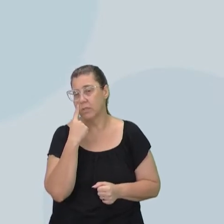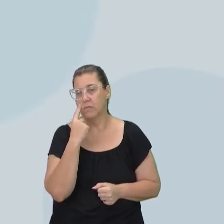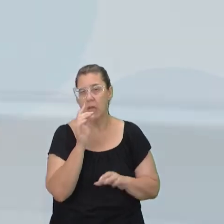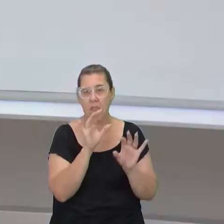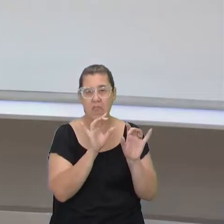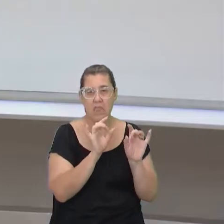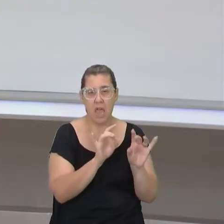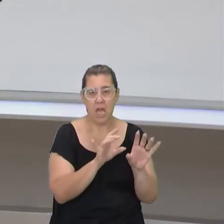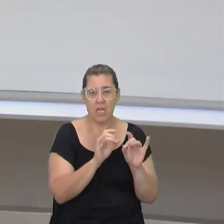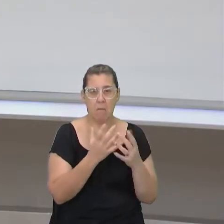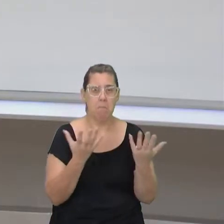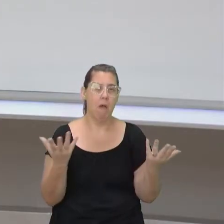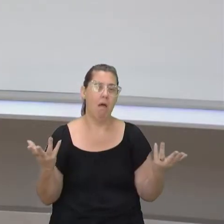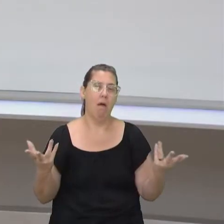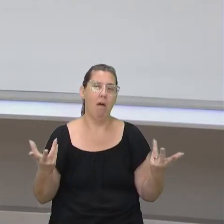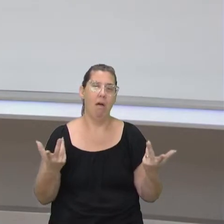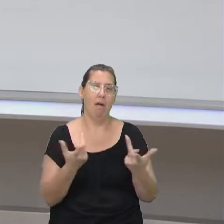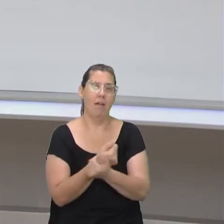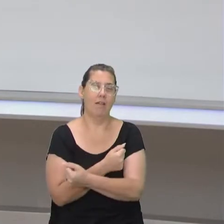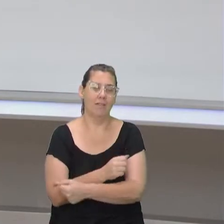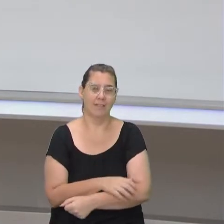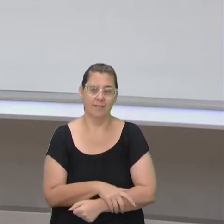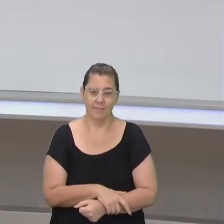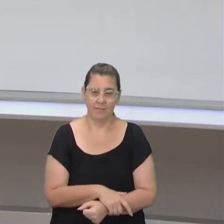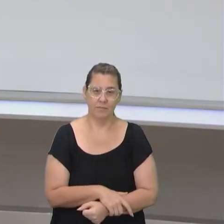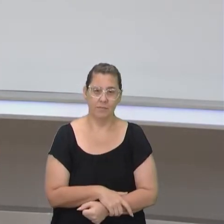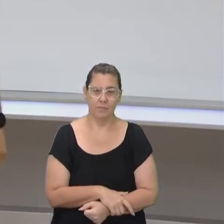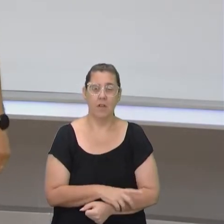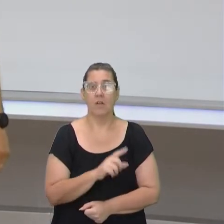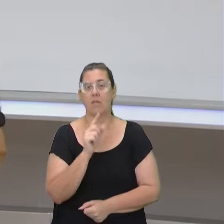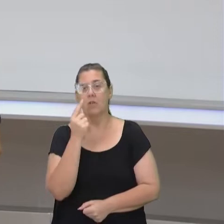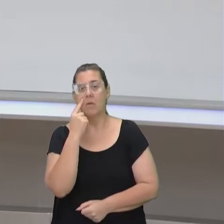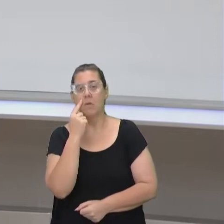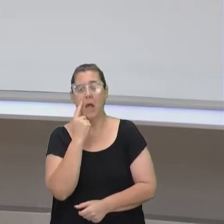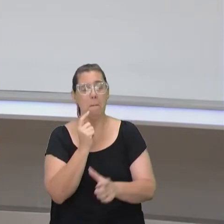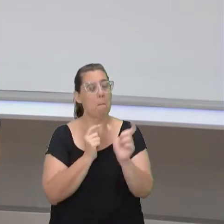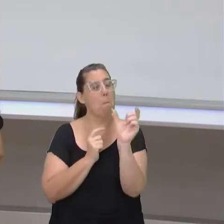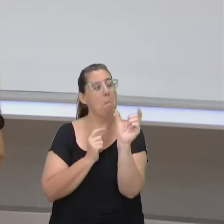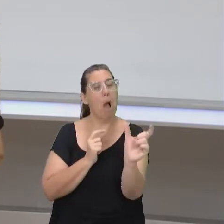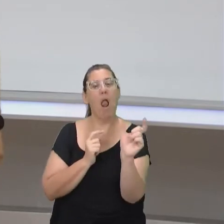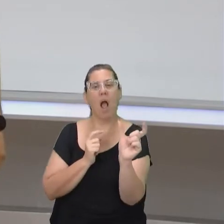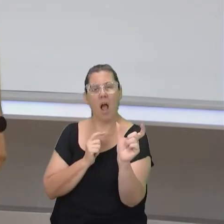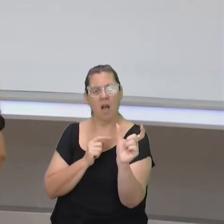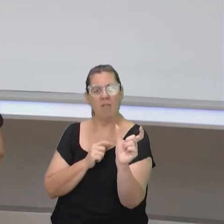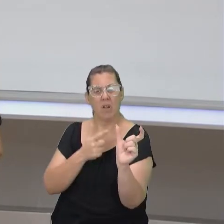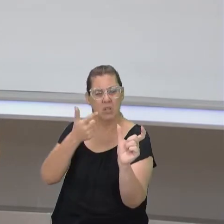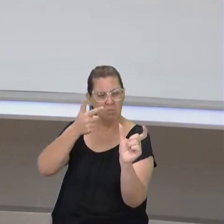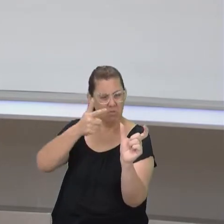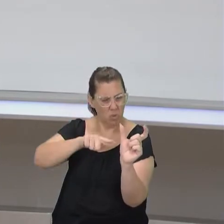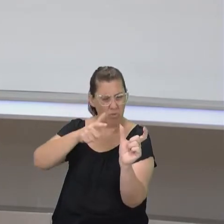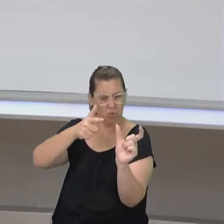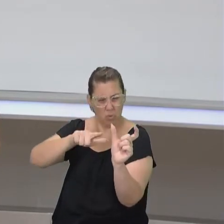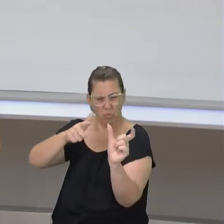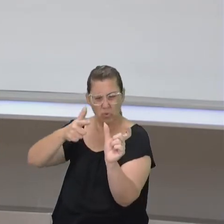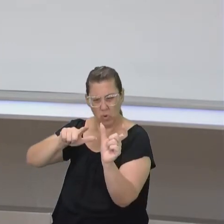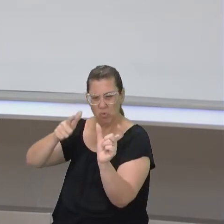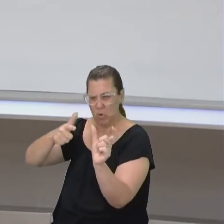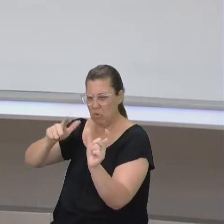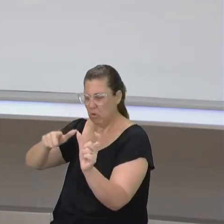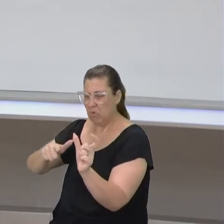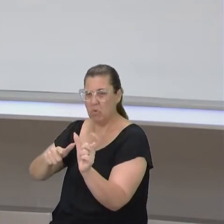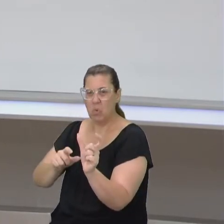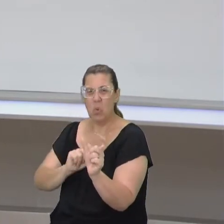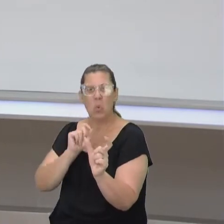técnica maravilhosa, especial, espetacular, linda, maravilhosa. Você vai procurar essa palavra que se repete várias vezes no